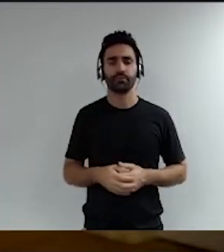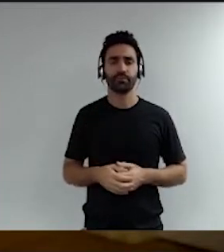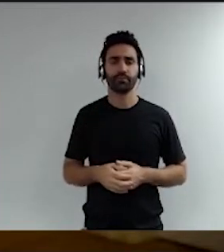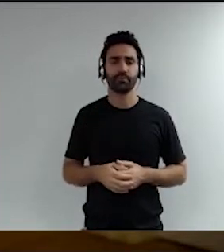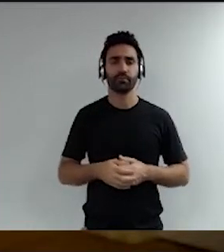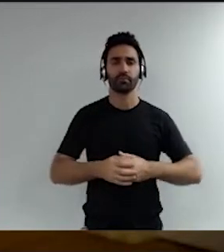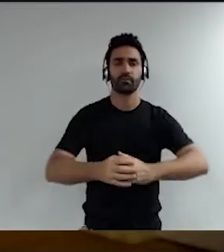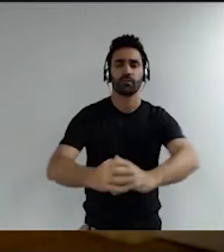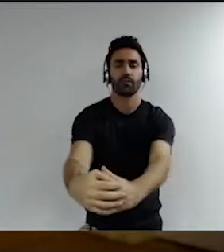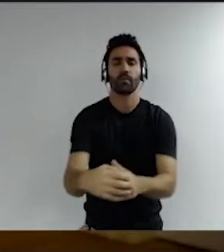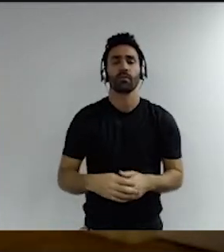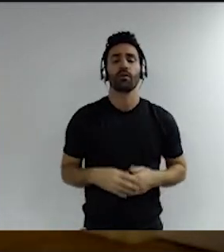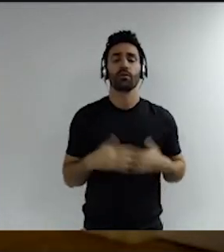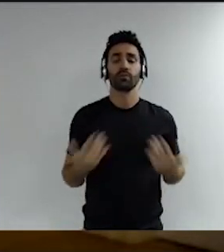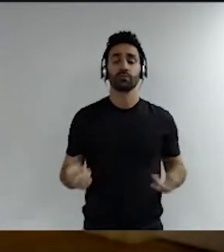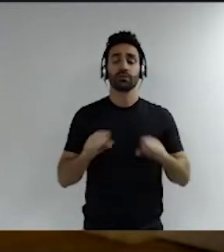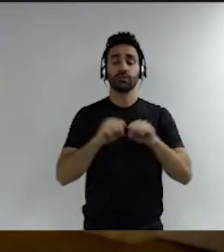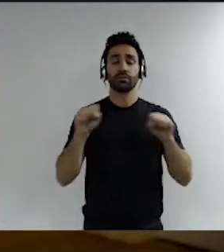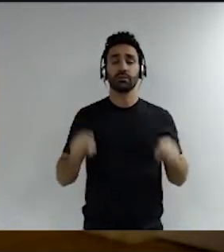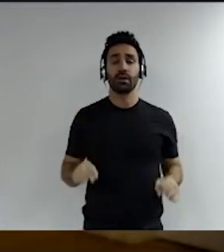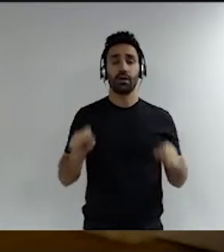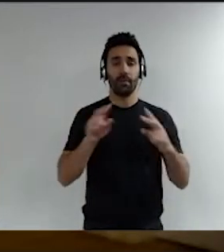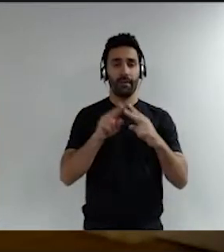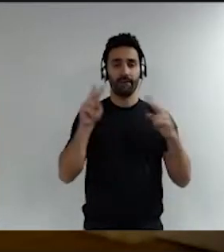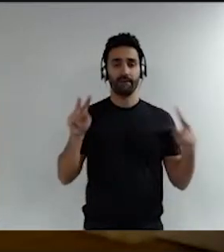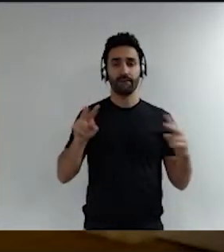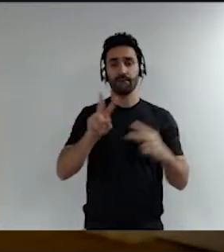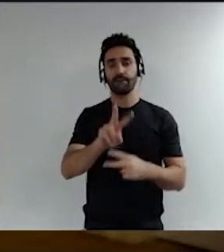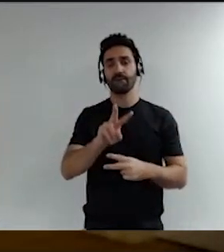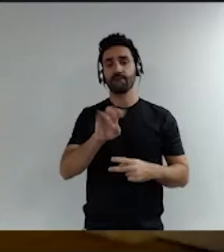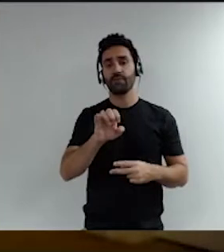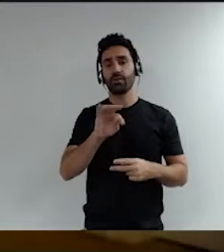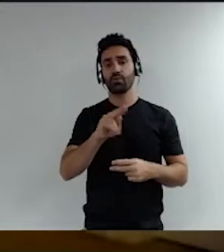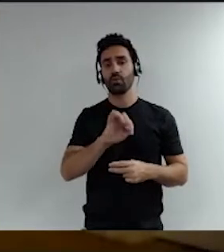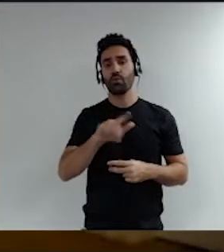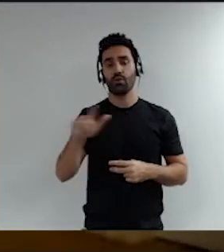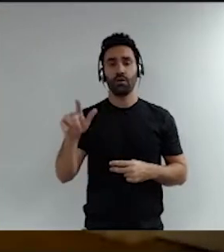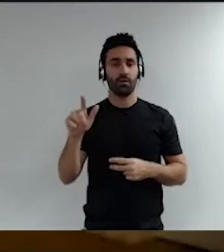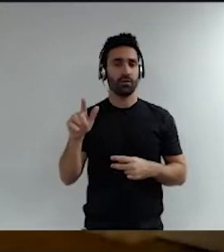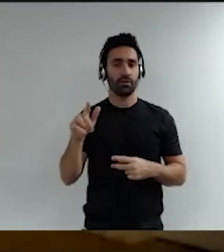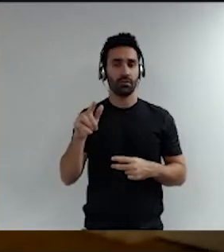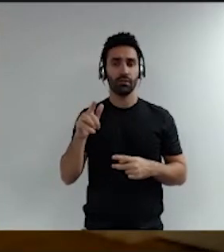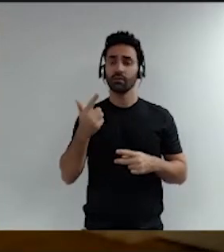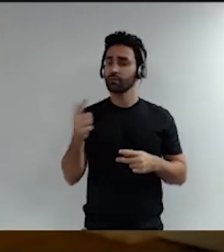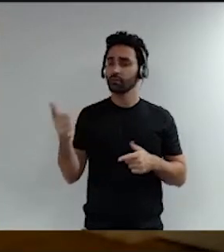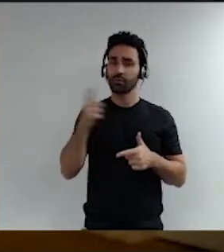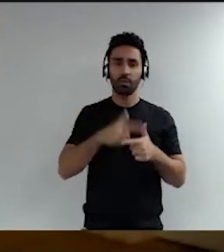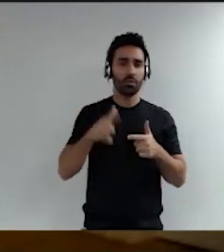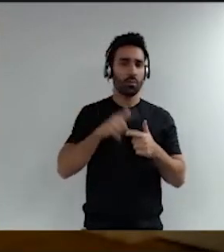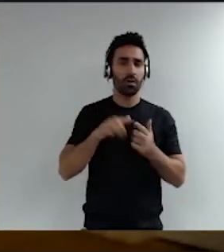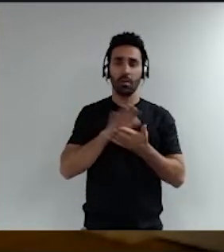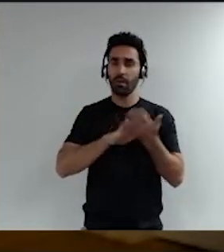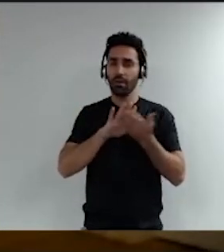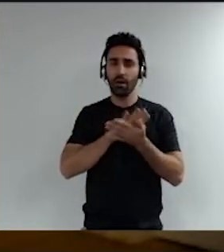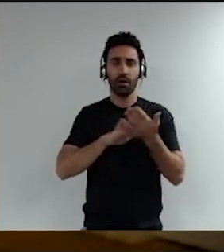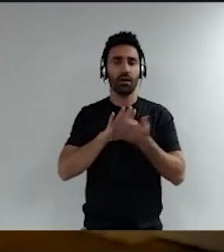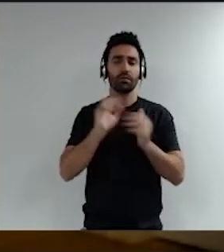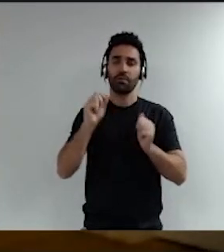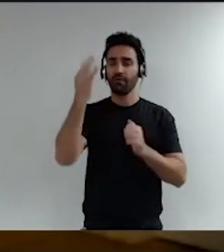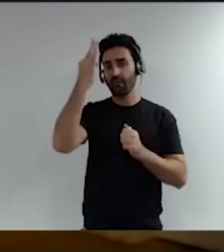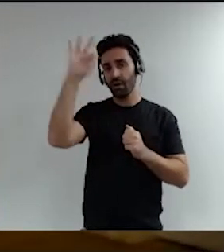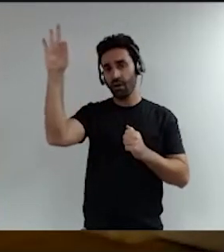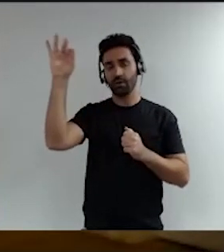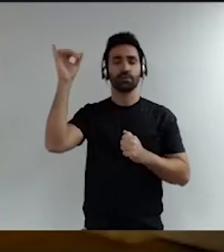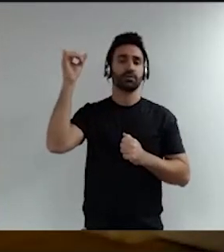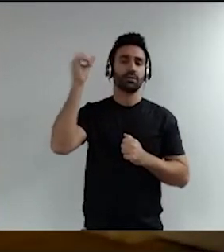Bom, o sistema virtual, que eu falo um pouquinho dele, ele não teria nenhum problema de ser implementado na França, na